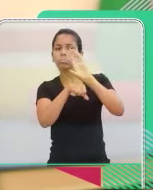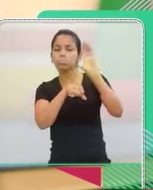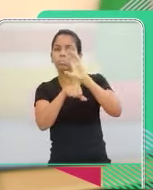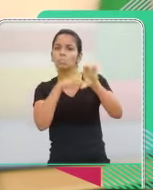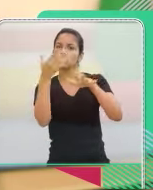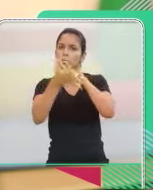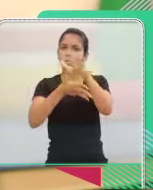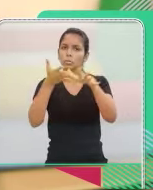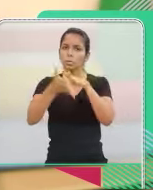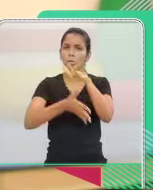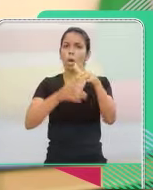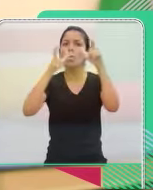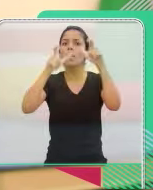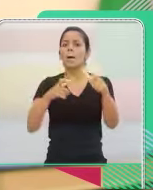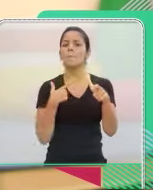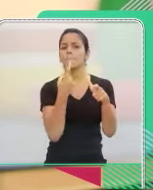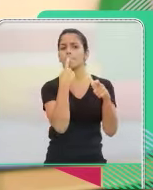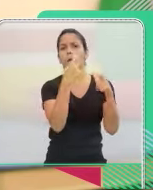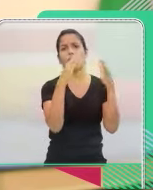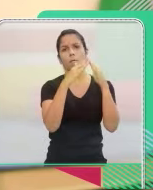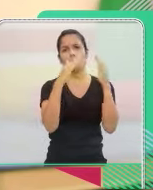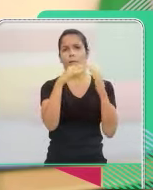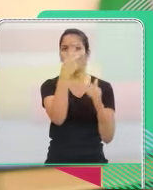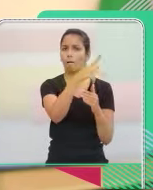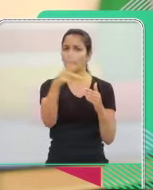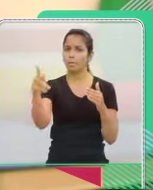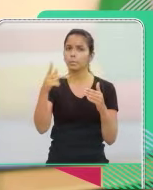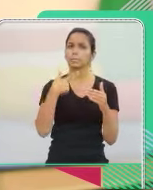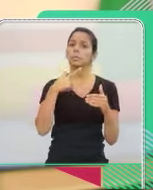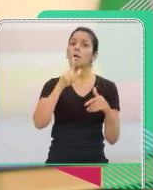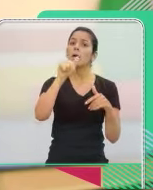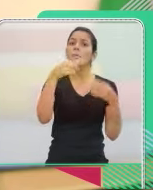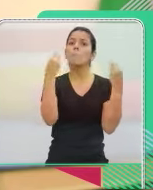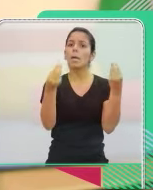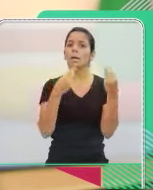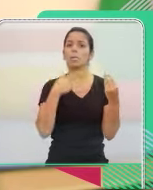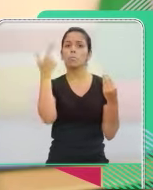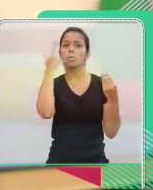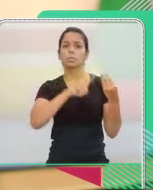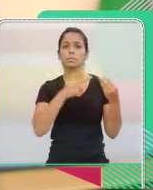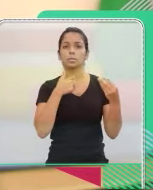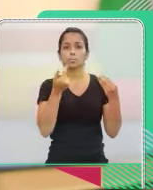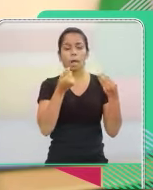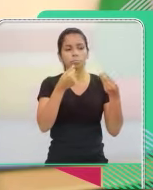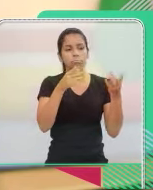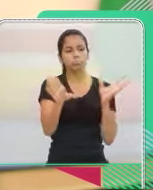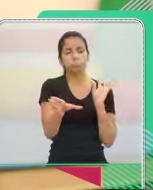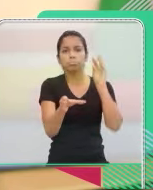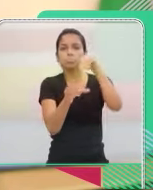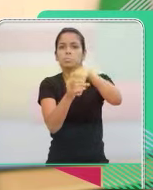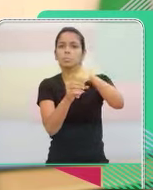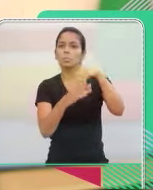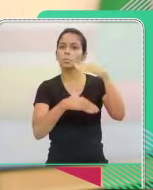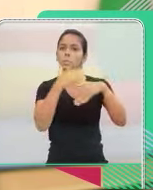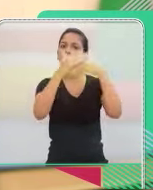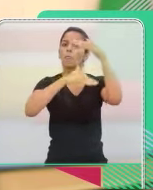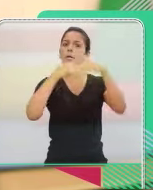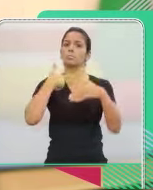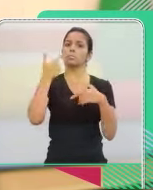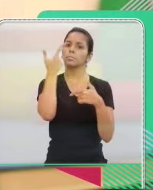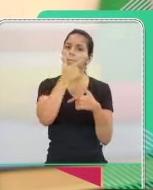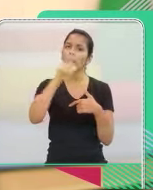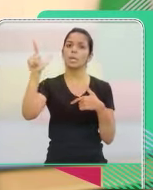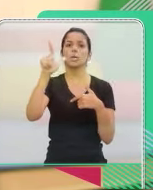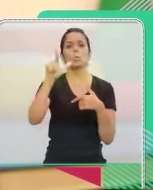de língua de sinais nos locais mais próximos da sua residência, justamente para que eles estejam integrados com o